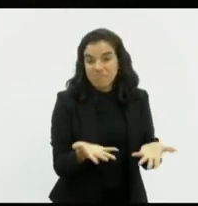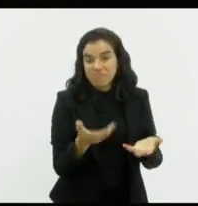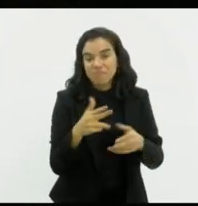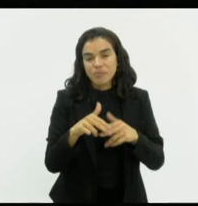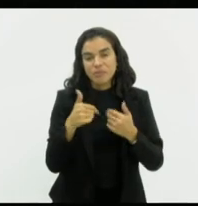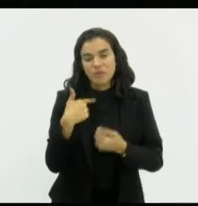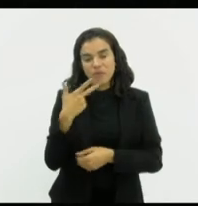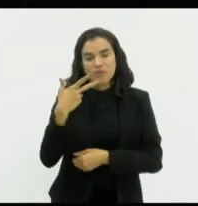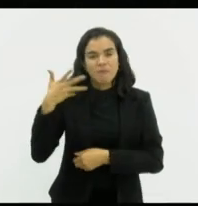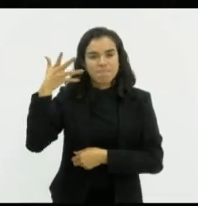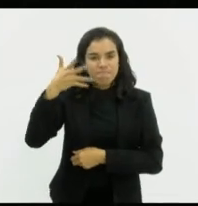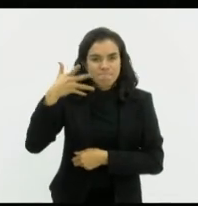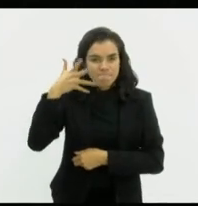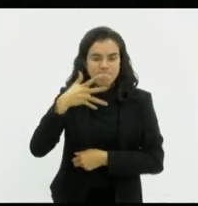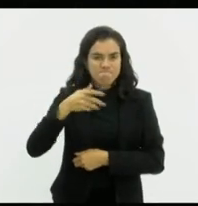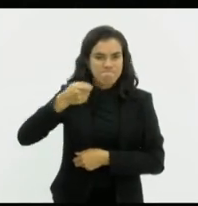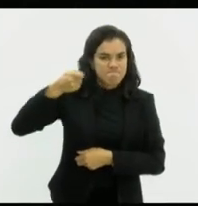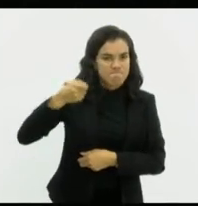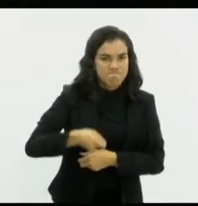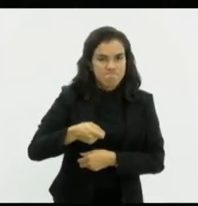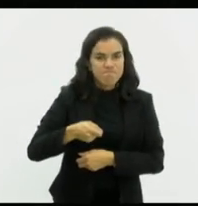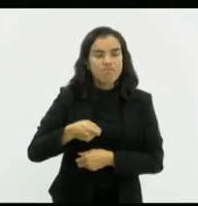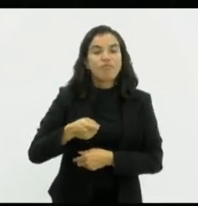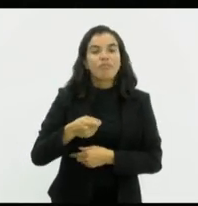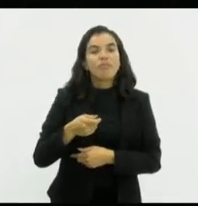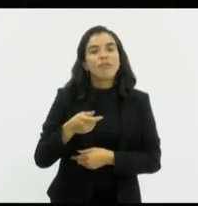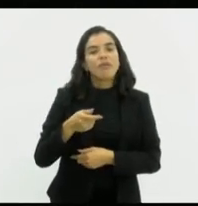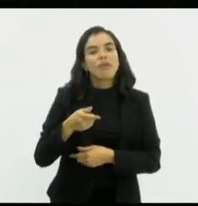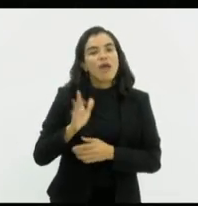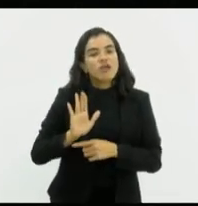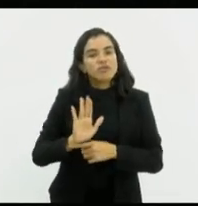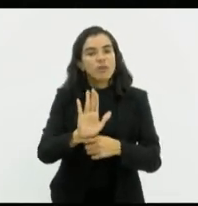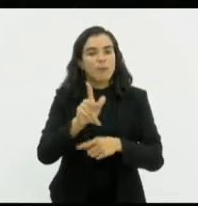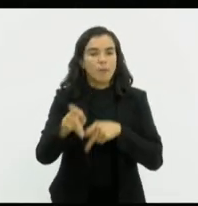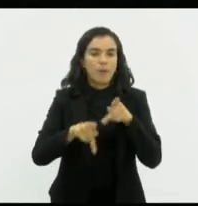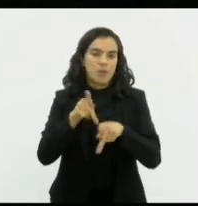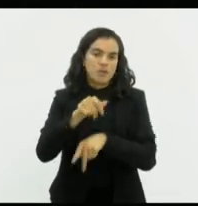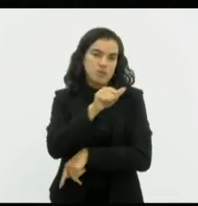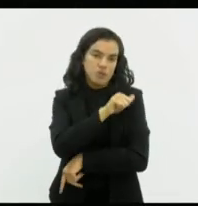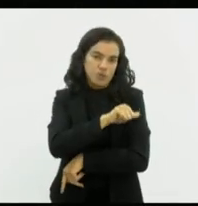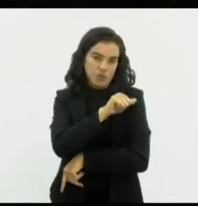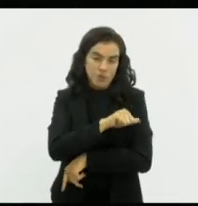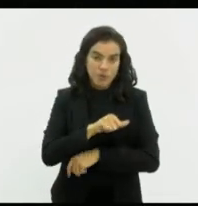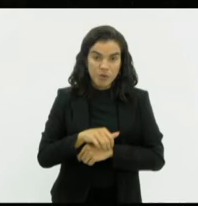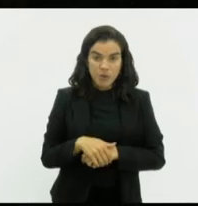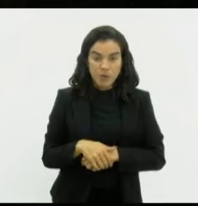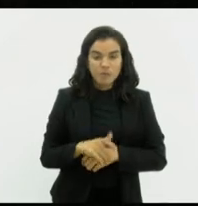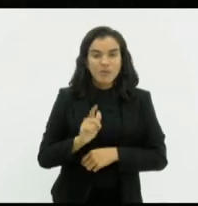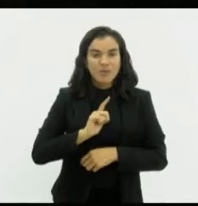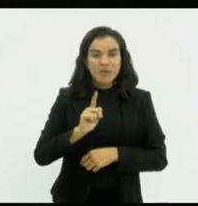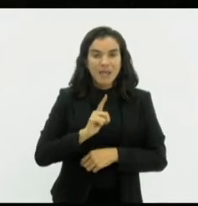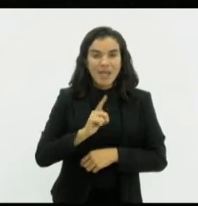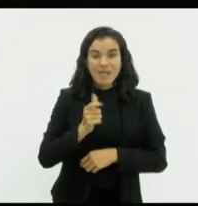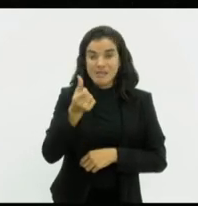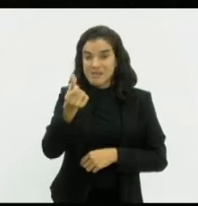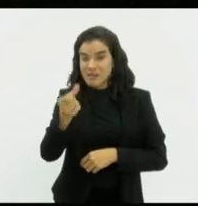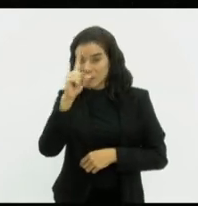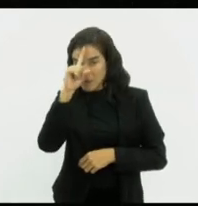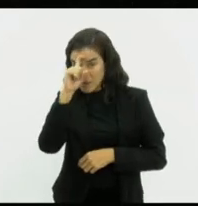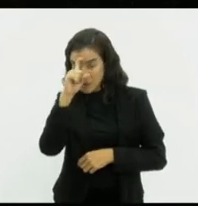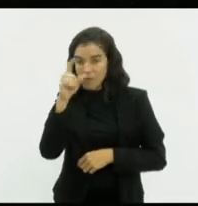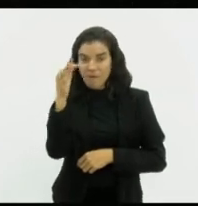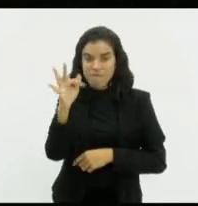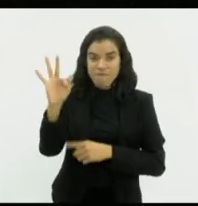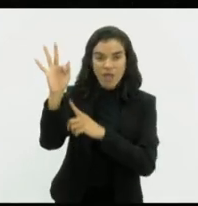fala contundente em favor da população do nosso estado de Janeiro, onde nós temos 6 hospitais federais